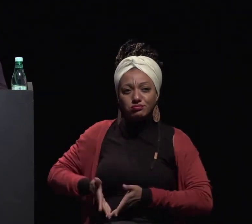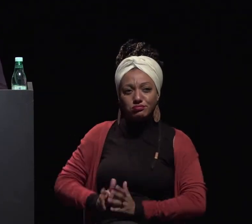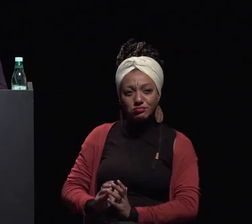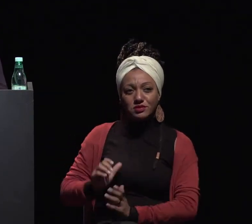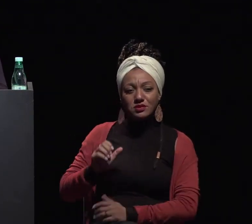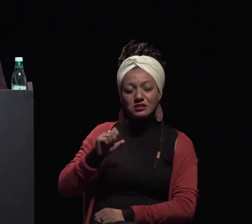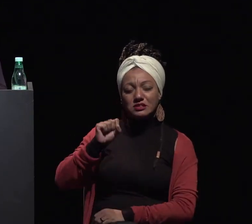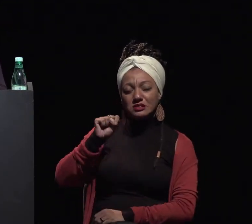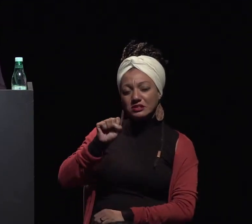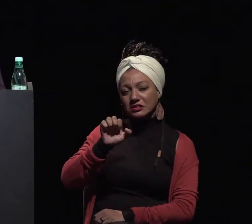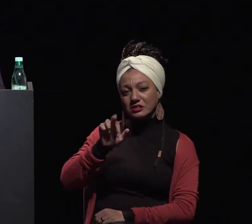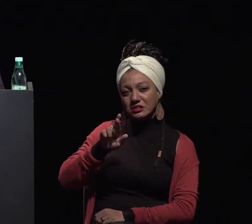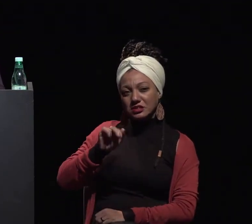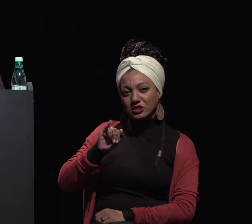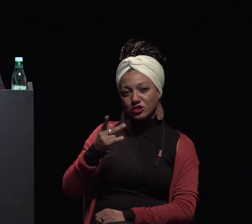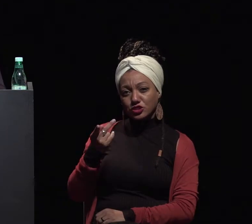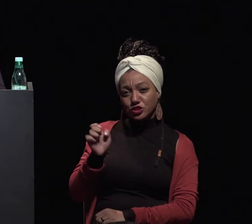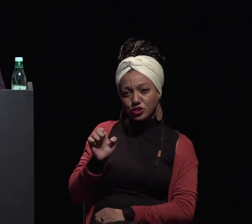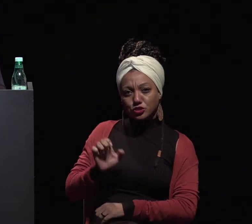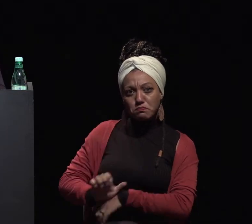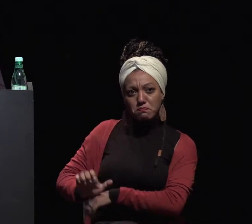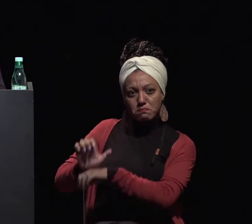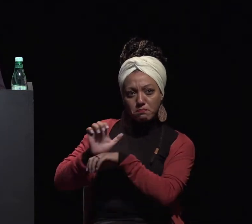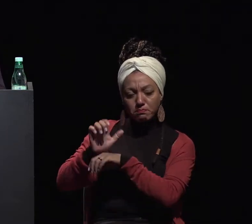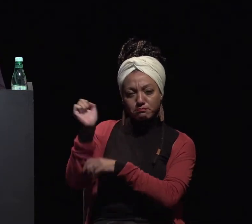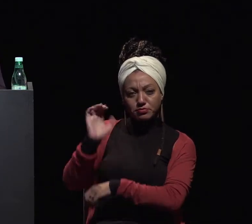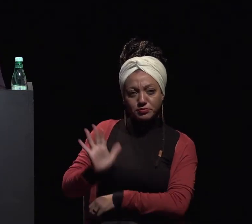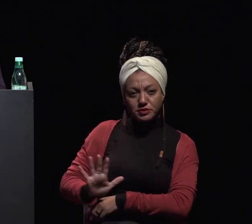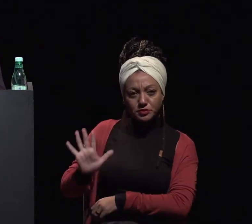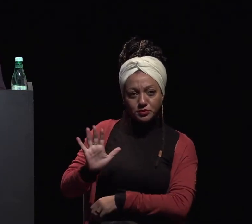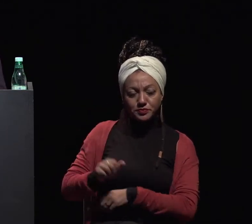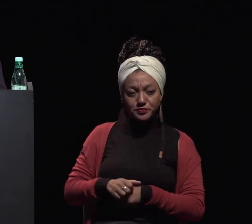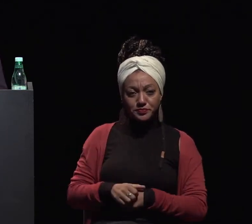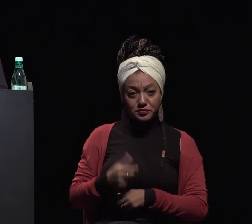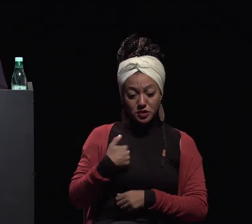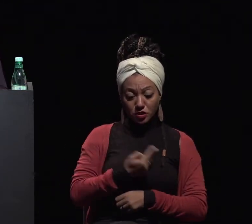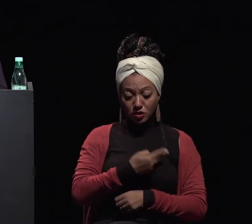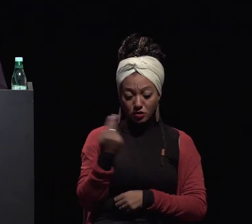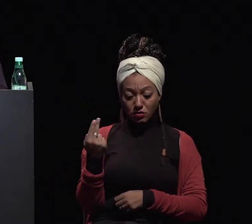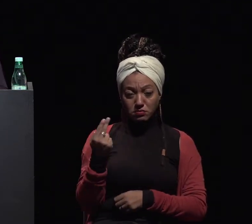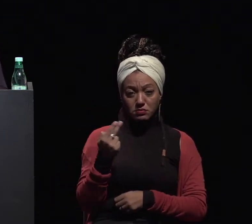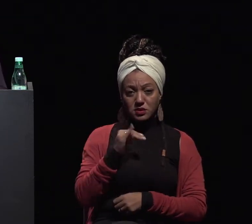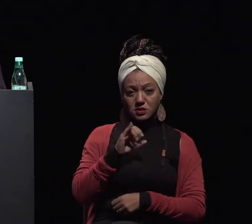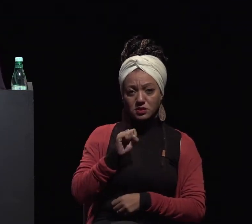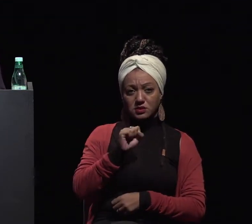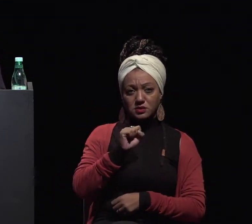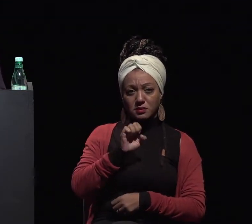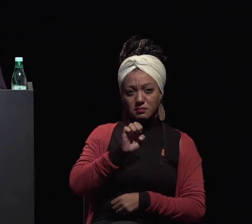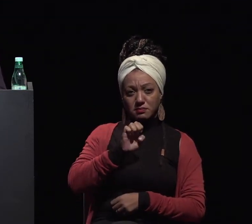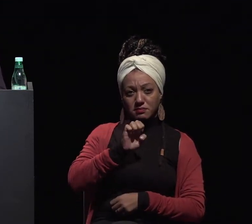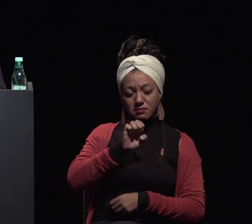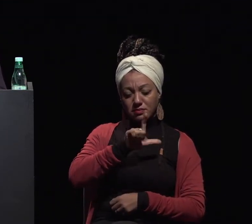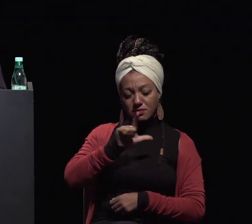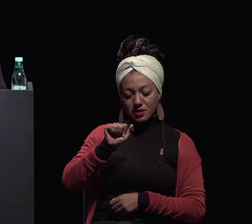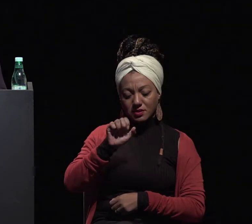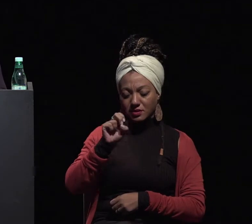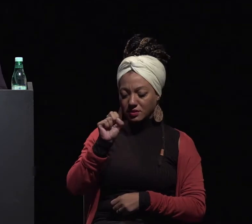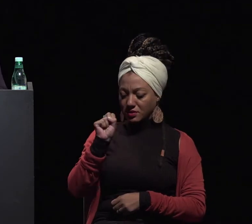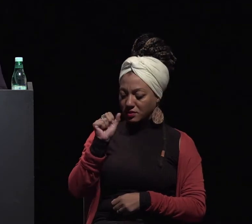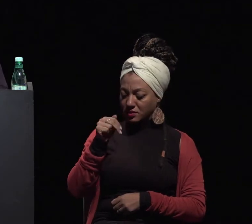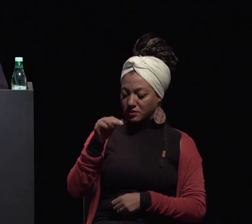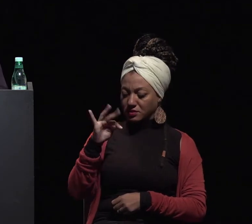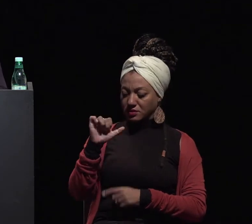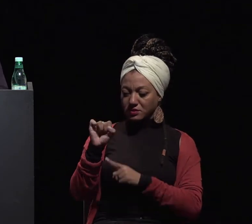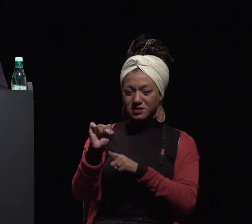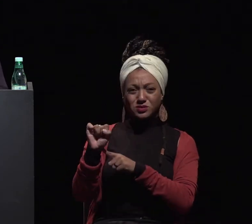essa constituição. Somos. Ser dos Santos e me apresentar como Isabela Santos significa que eu sou a